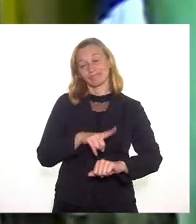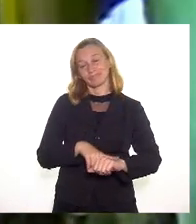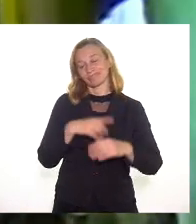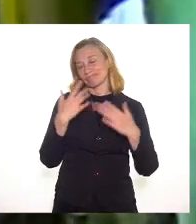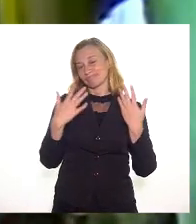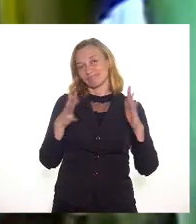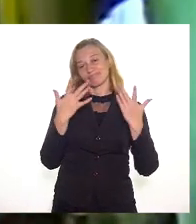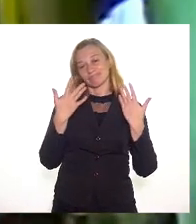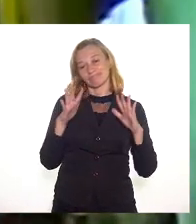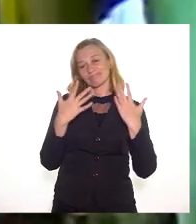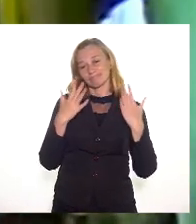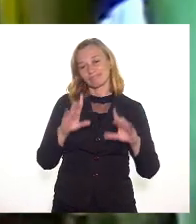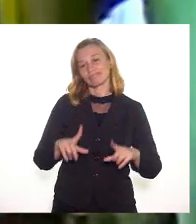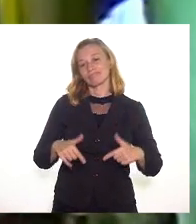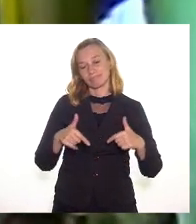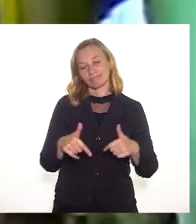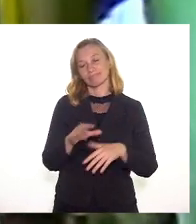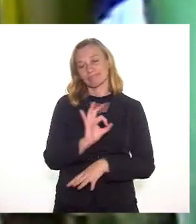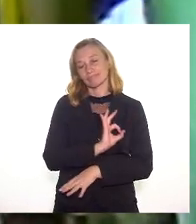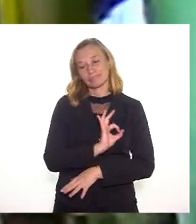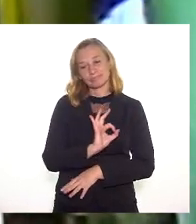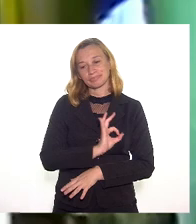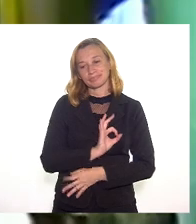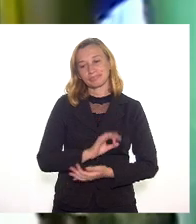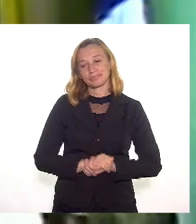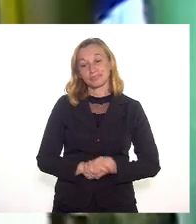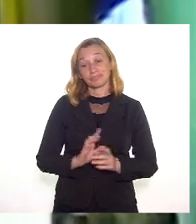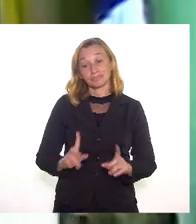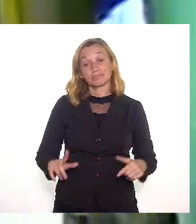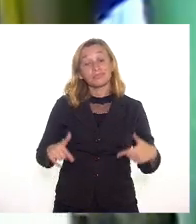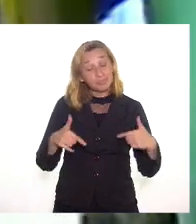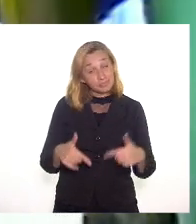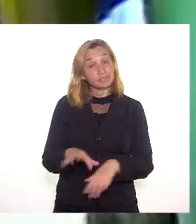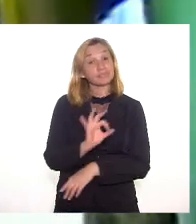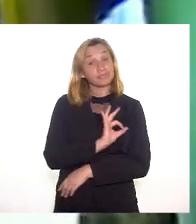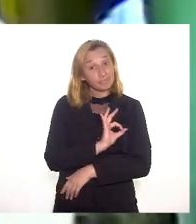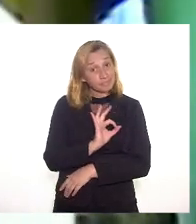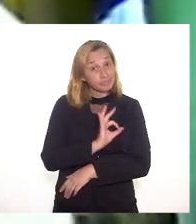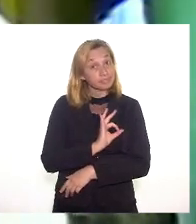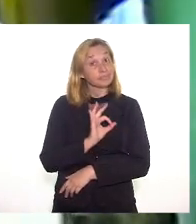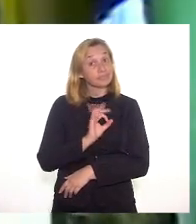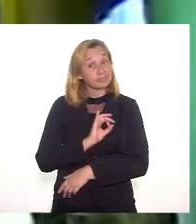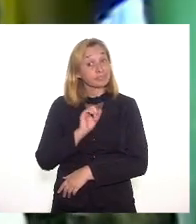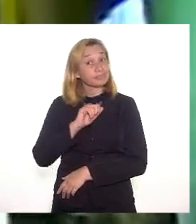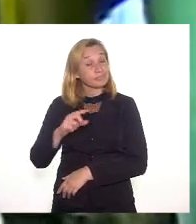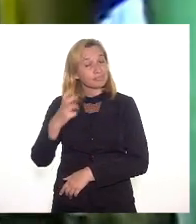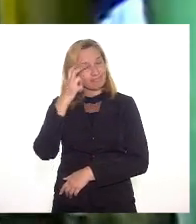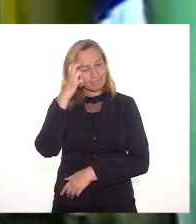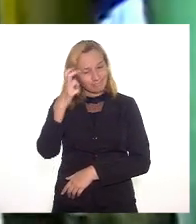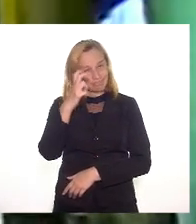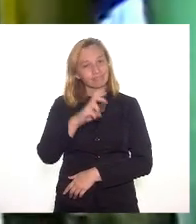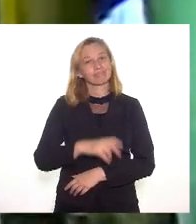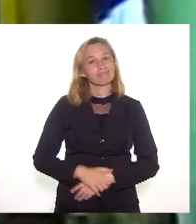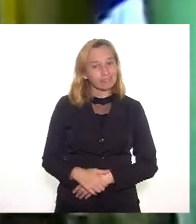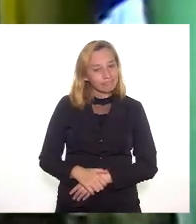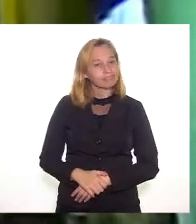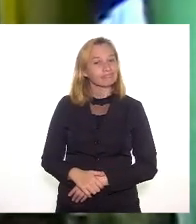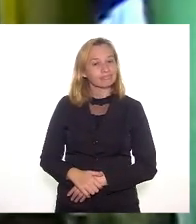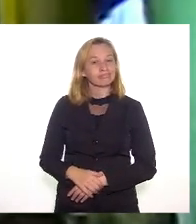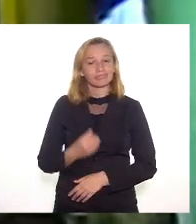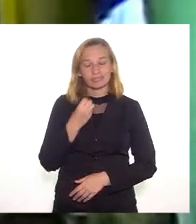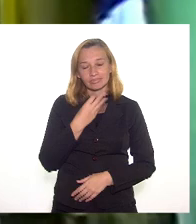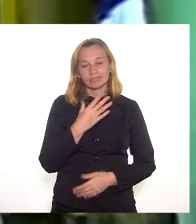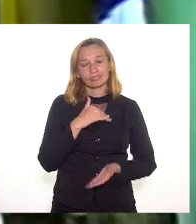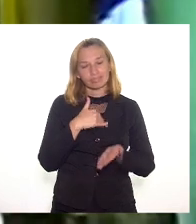parabenizar a ação da polícia. A ação da polícia civil com inteligência que tem um belo